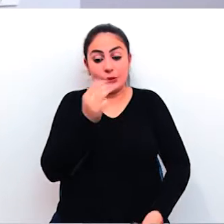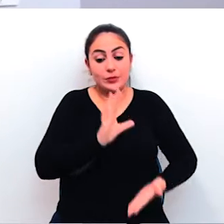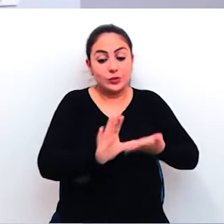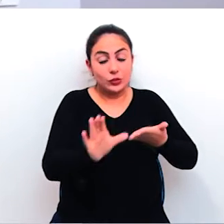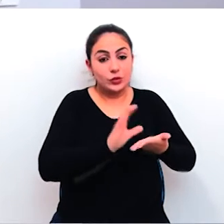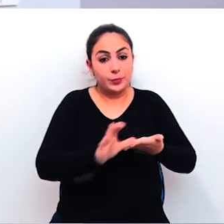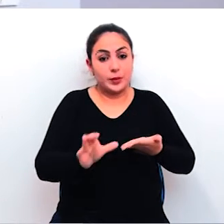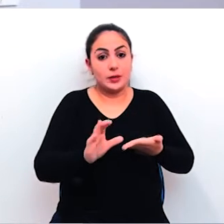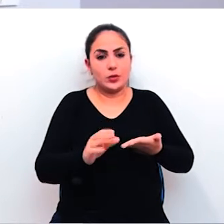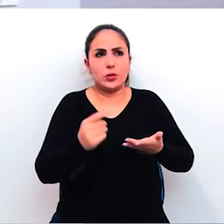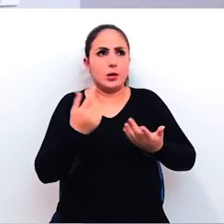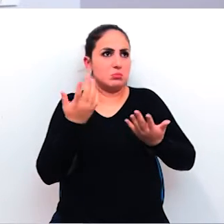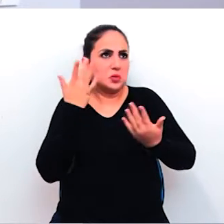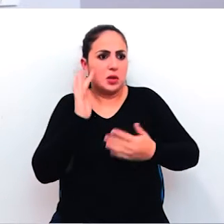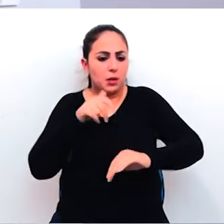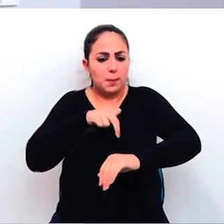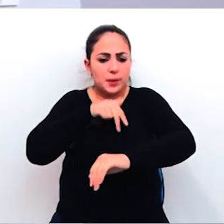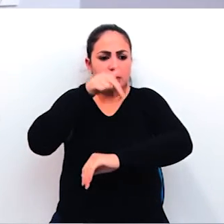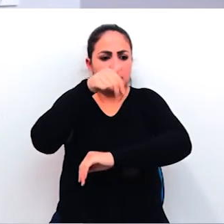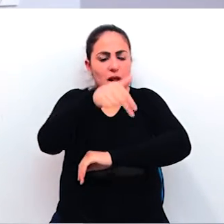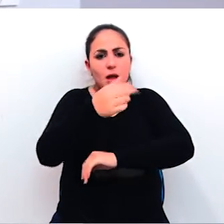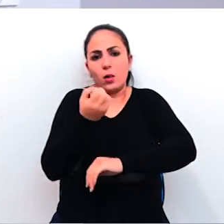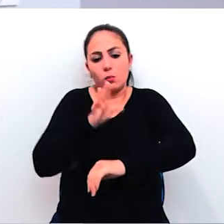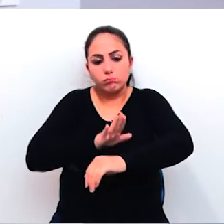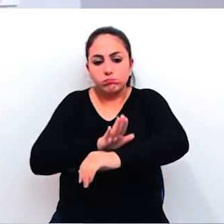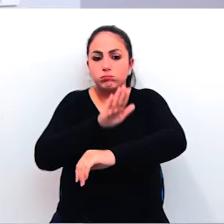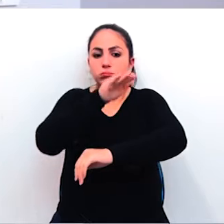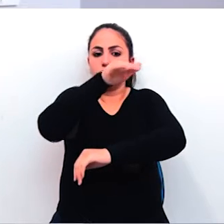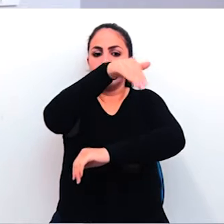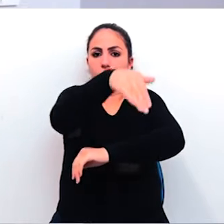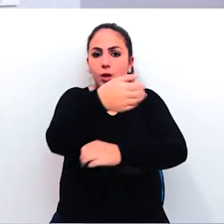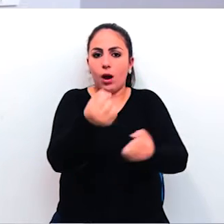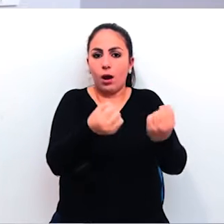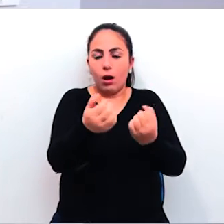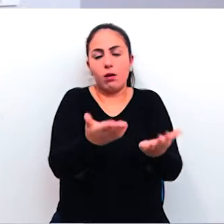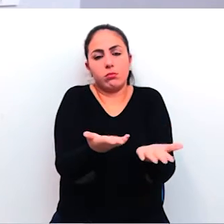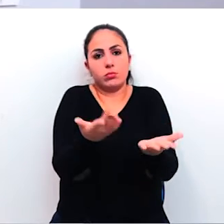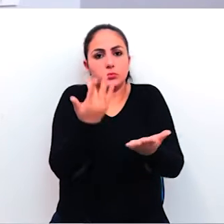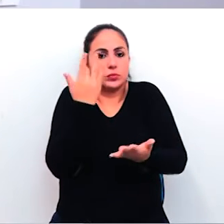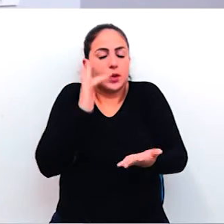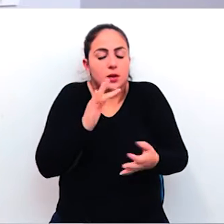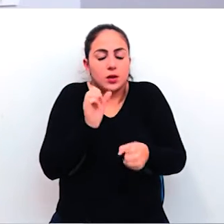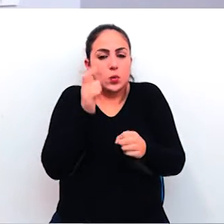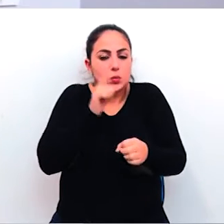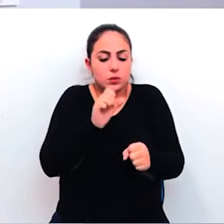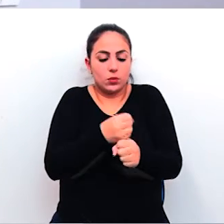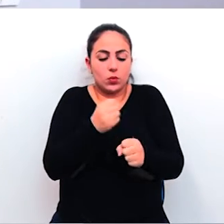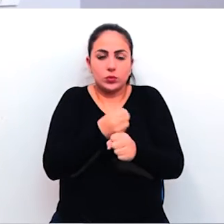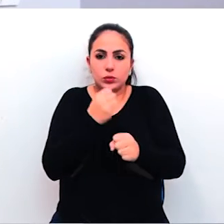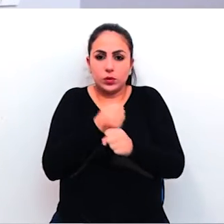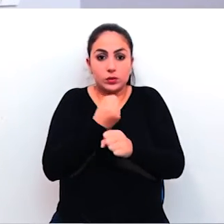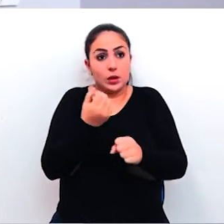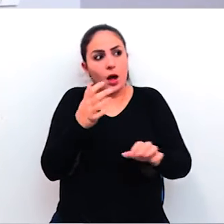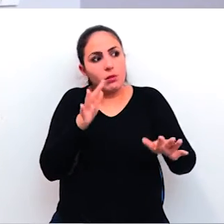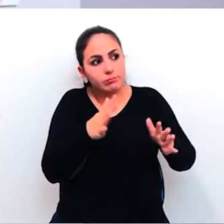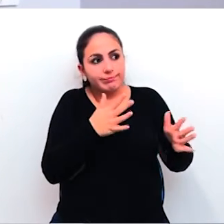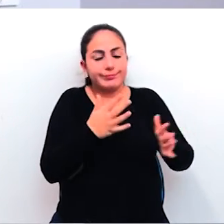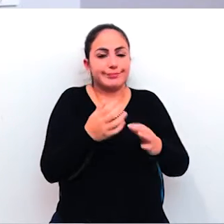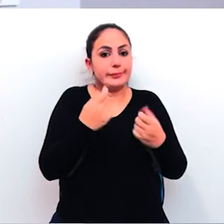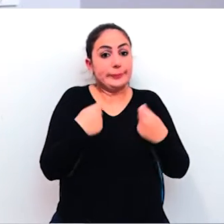necessidade investimentos passarelas alternativas de trânsito que permitam através de construções